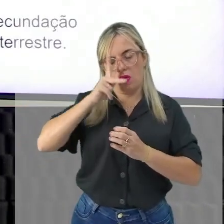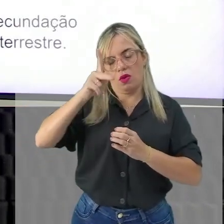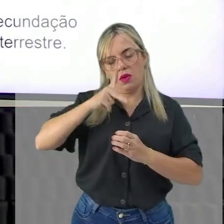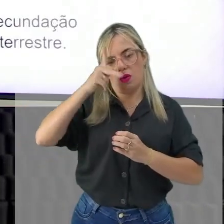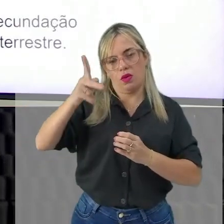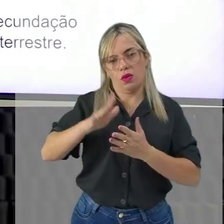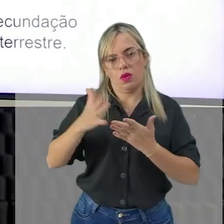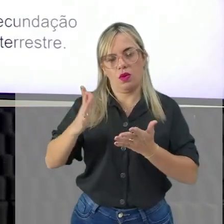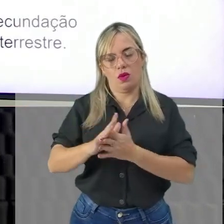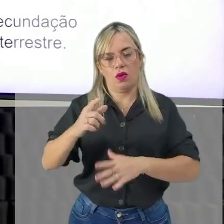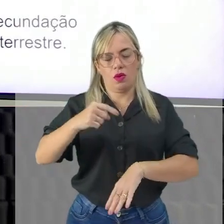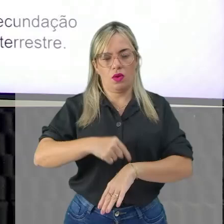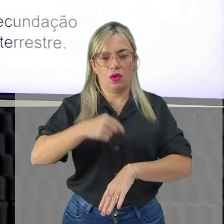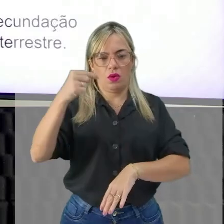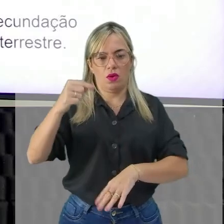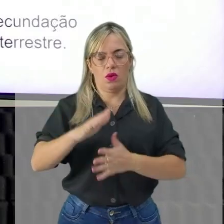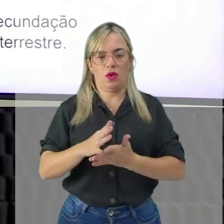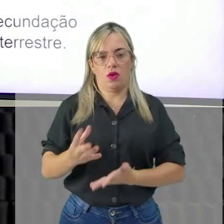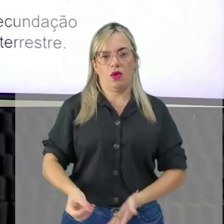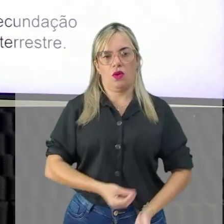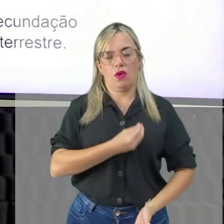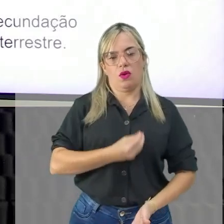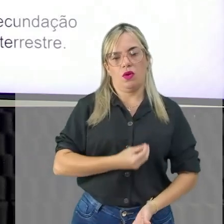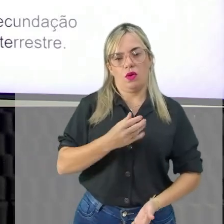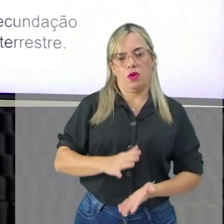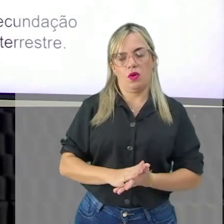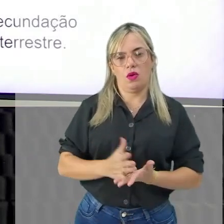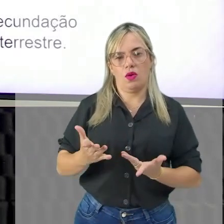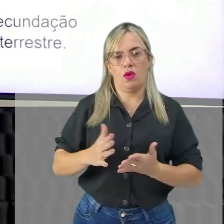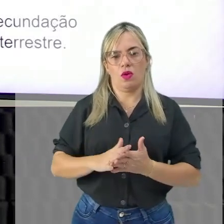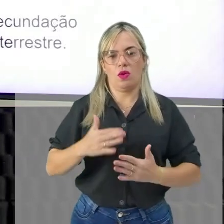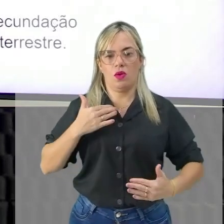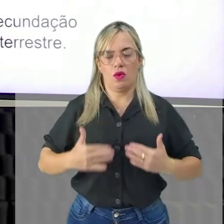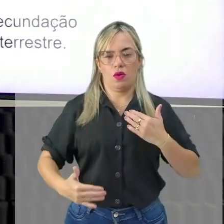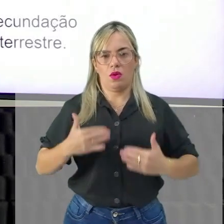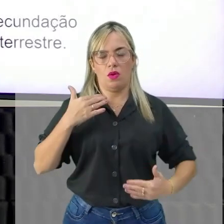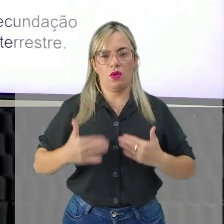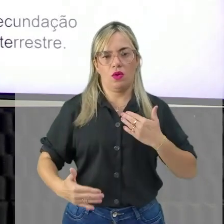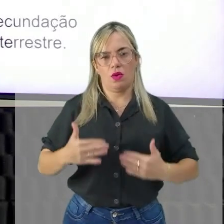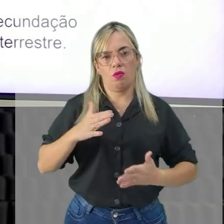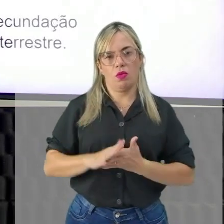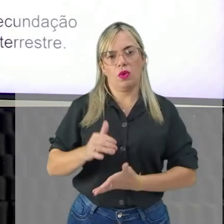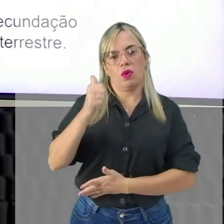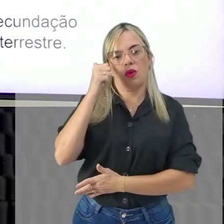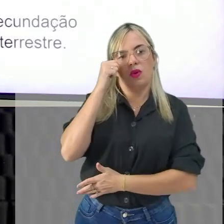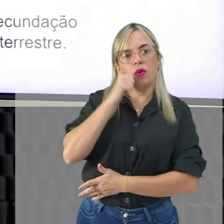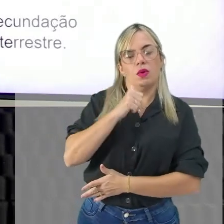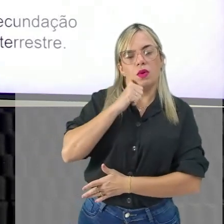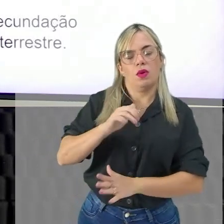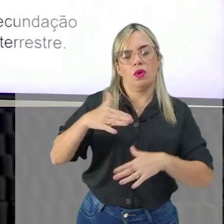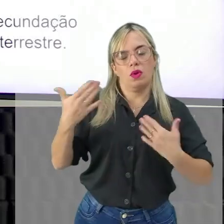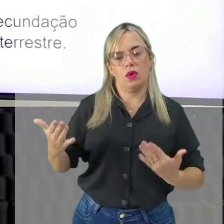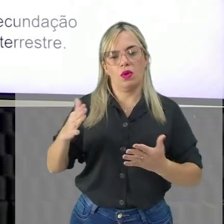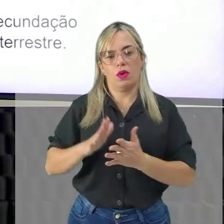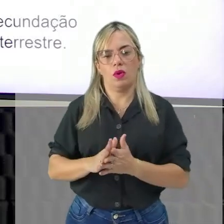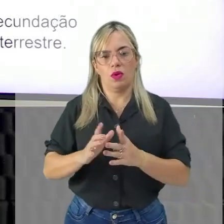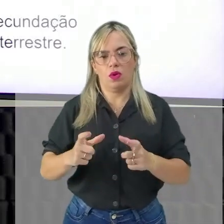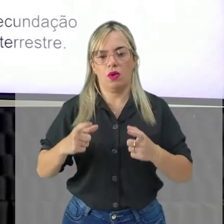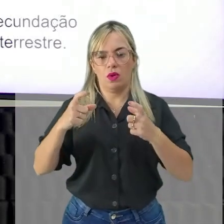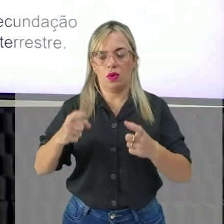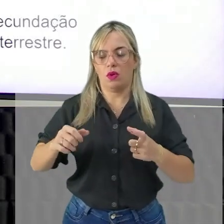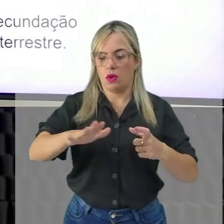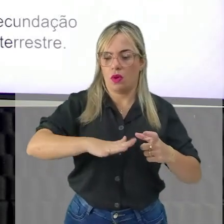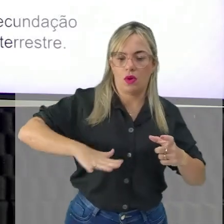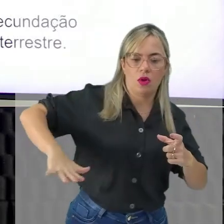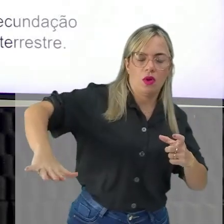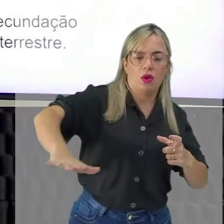do momento que essa vida sai, né, do corpo da mãe, ela vai encontrar um ambiente